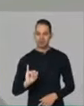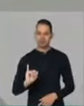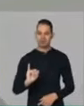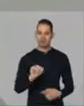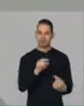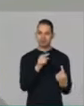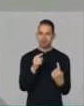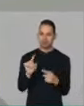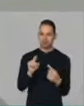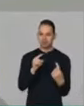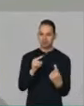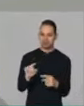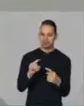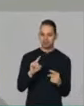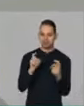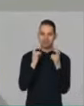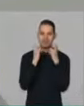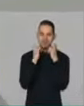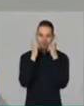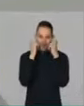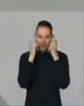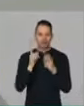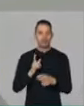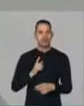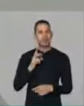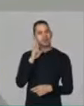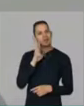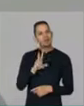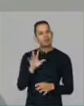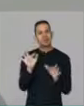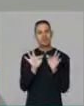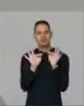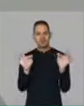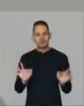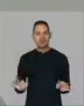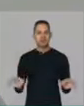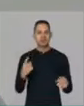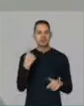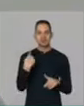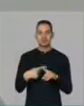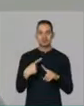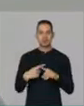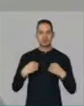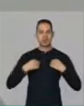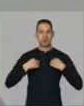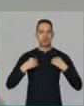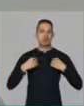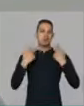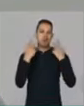vexaminosa. Eu até fiquei feliz dele não ter ido fardado, porque seria